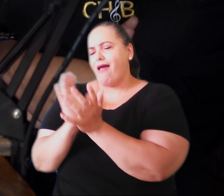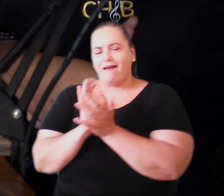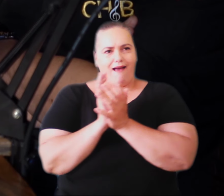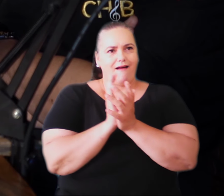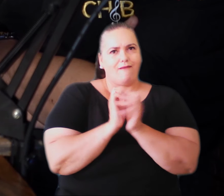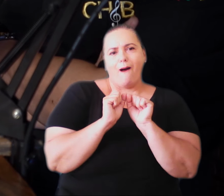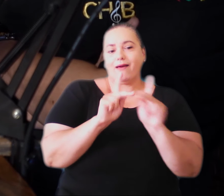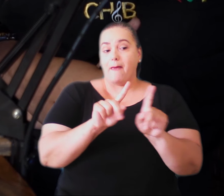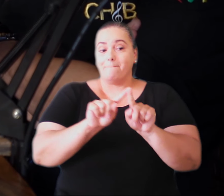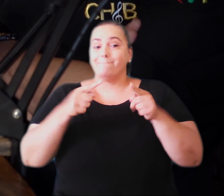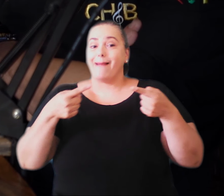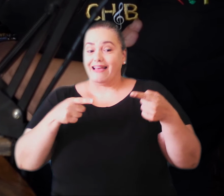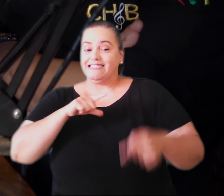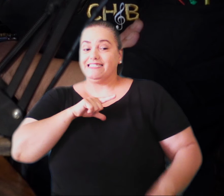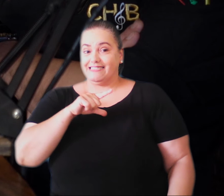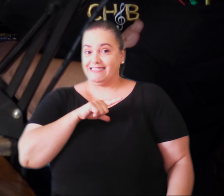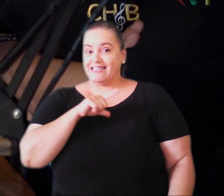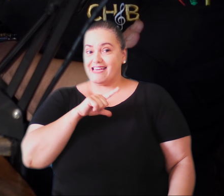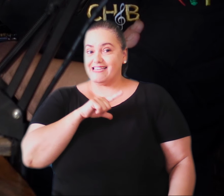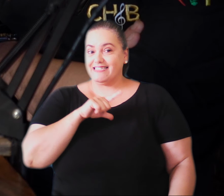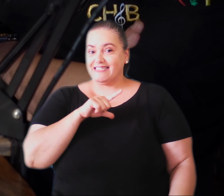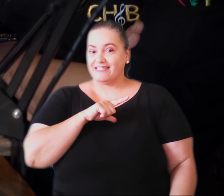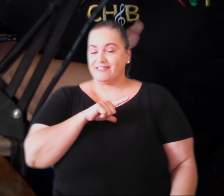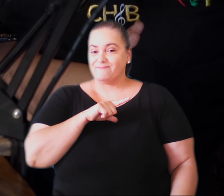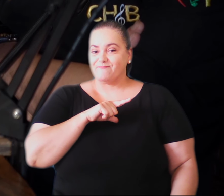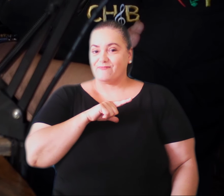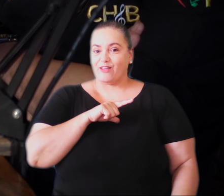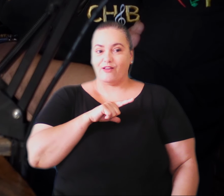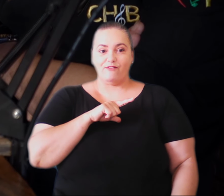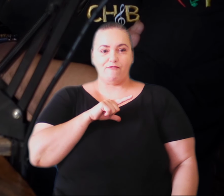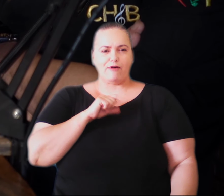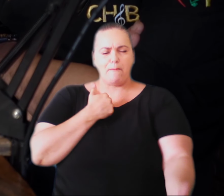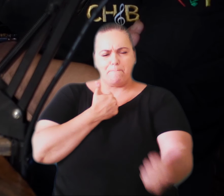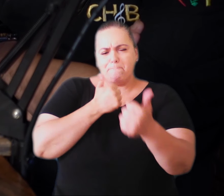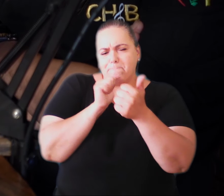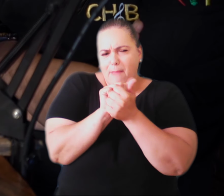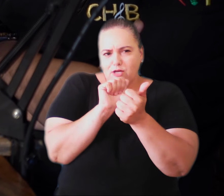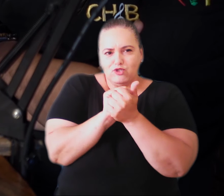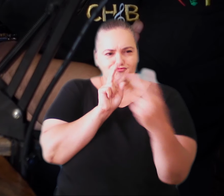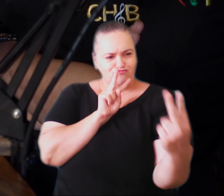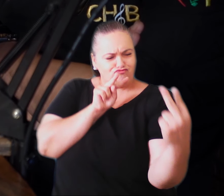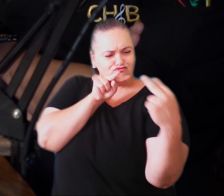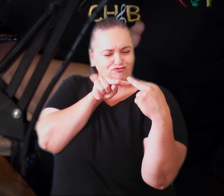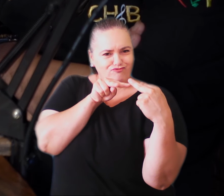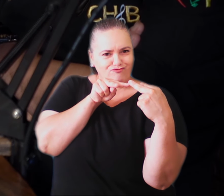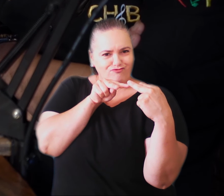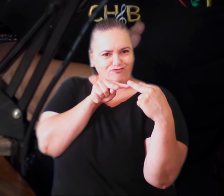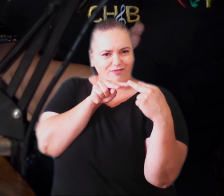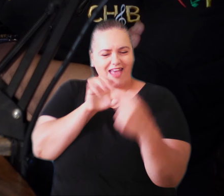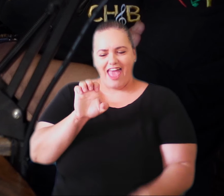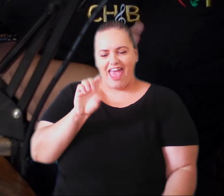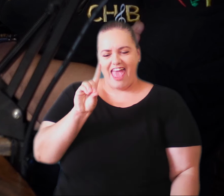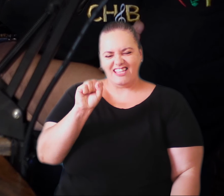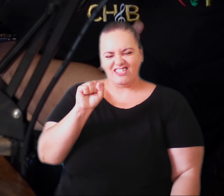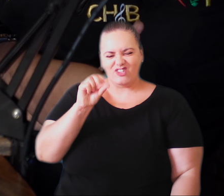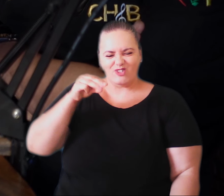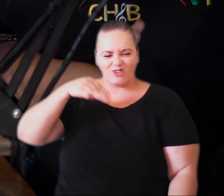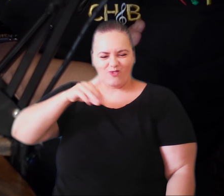mas quando a gente tem... se obriga de ficar de frente a frente. Doutor Edson Dutra,